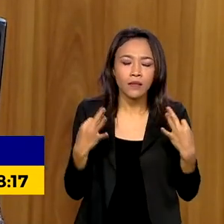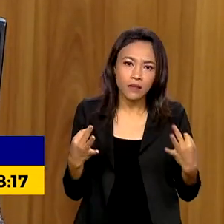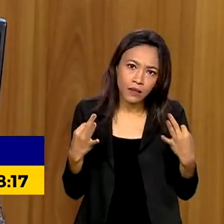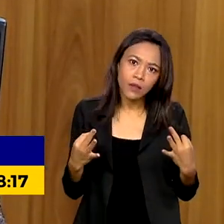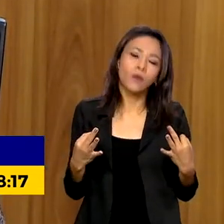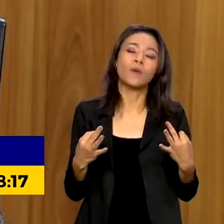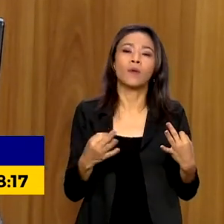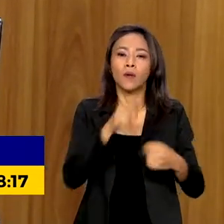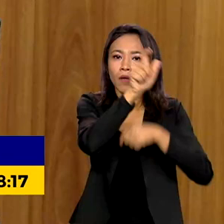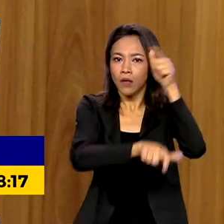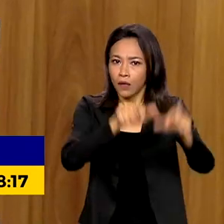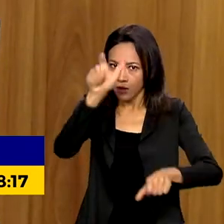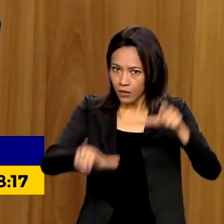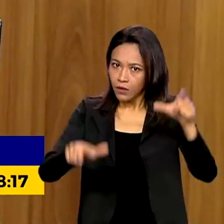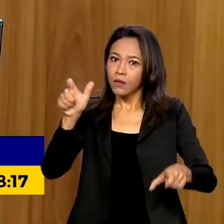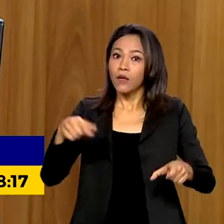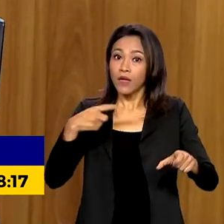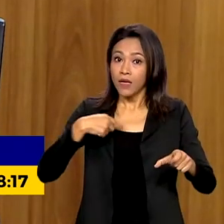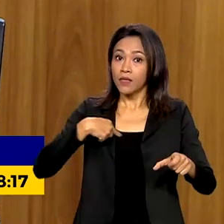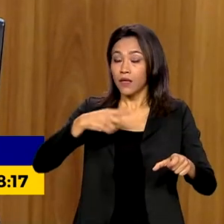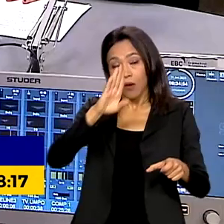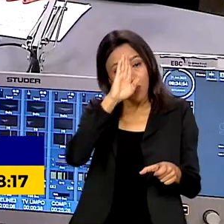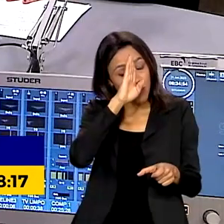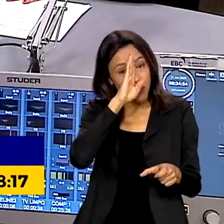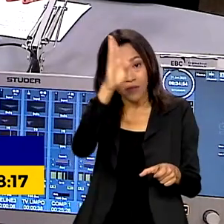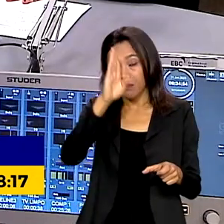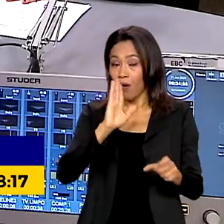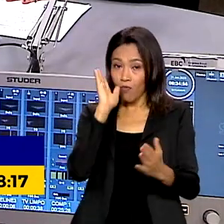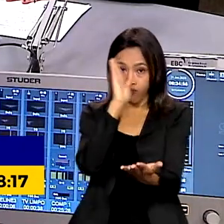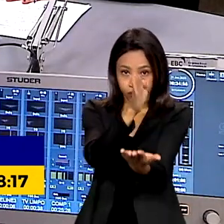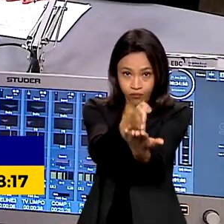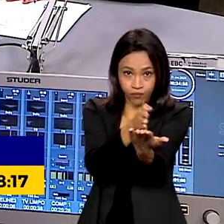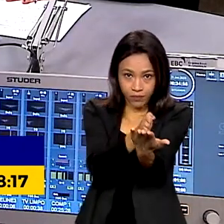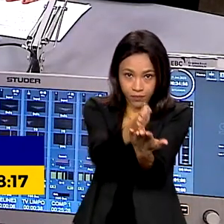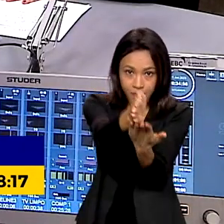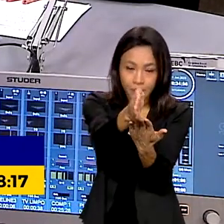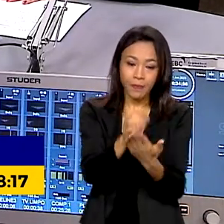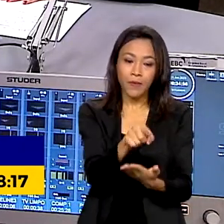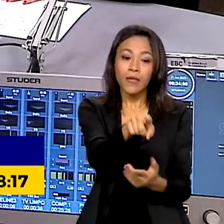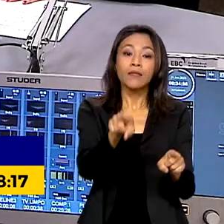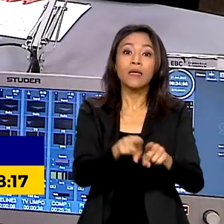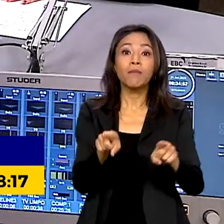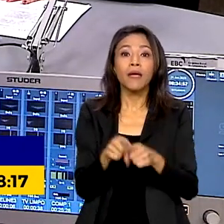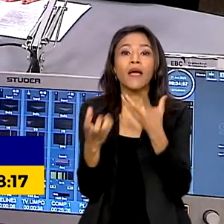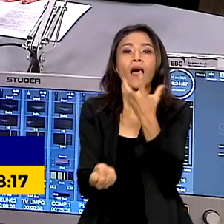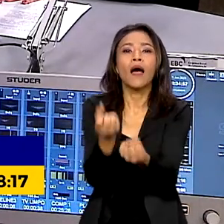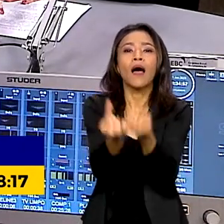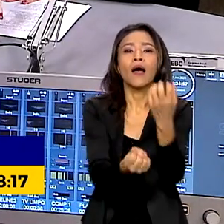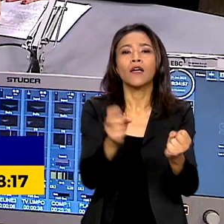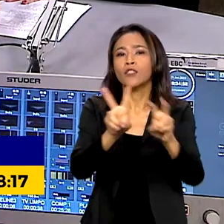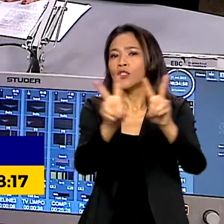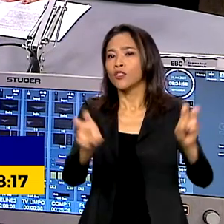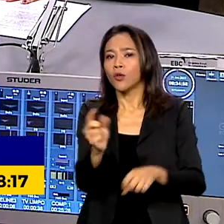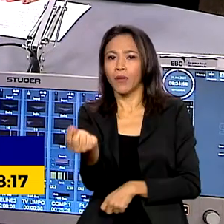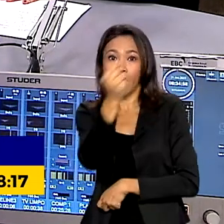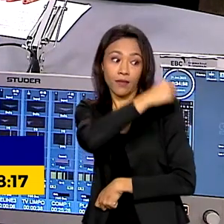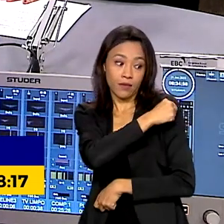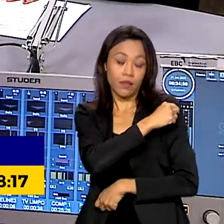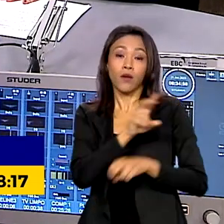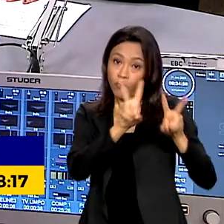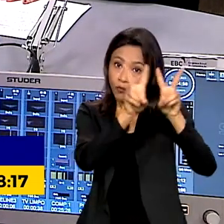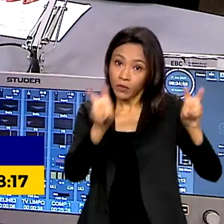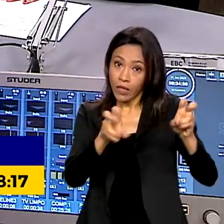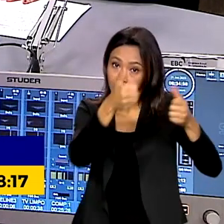e essa é uma das linhas importantes que temos seguido. A adesão à campanha de vacinação contra a Covid-19 e